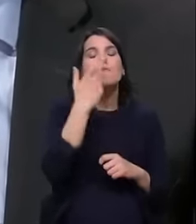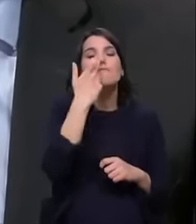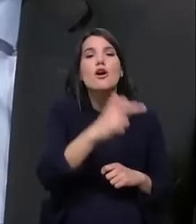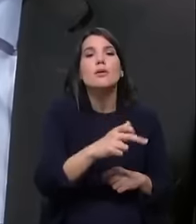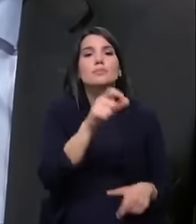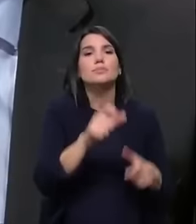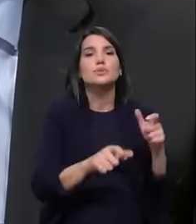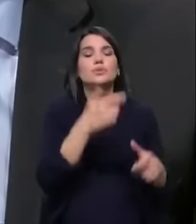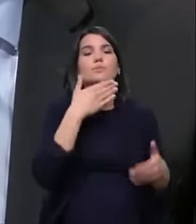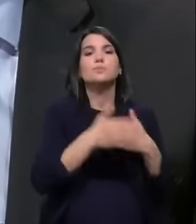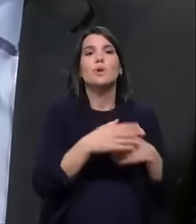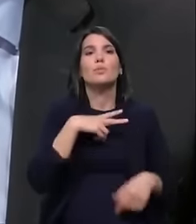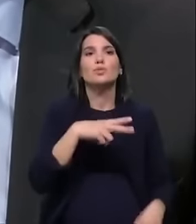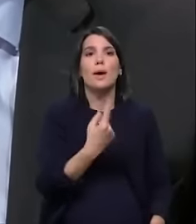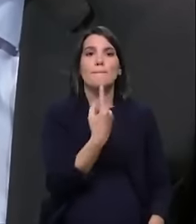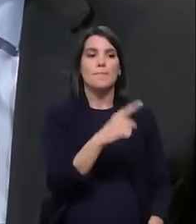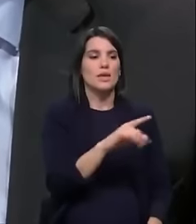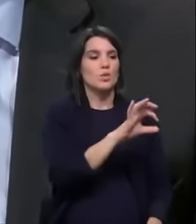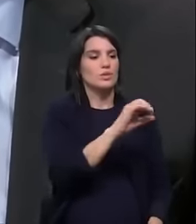Portugal.